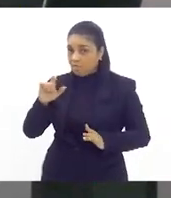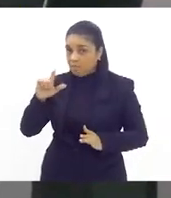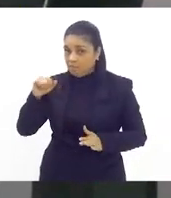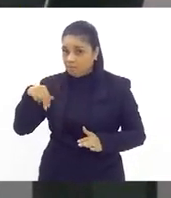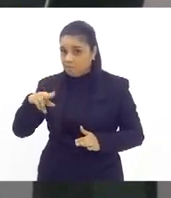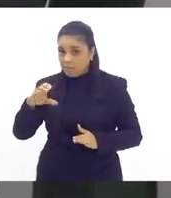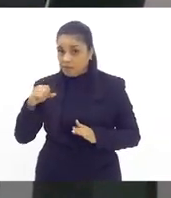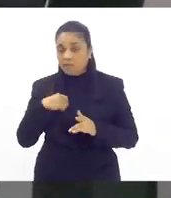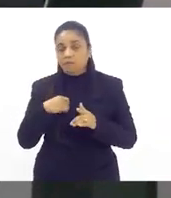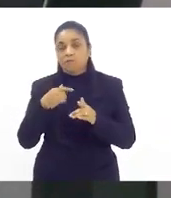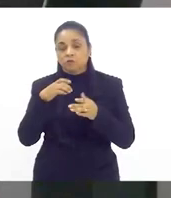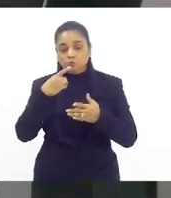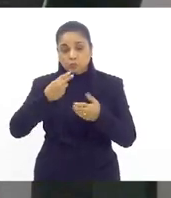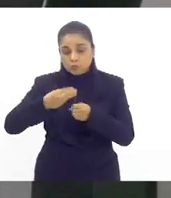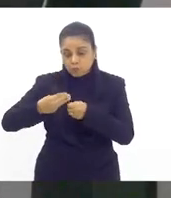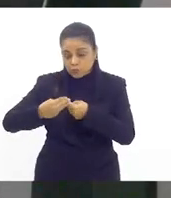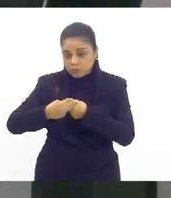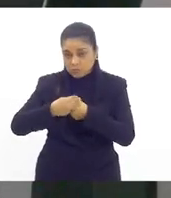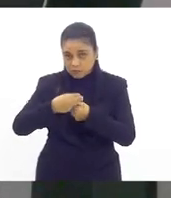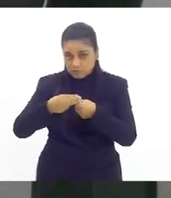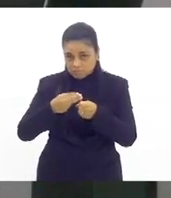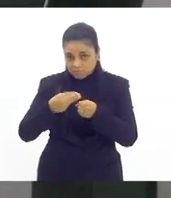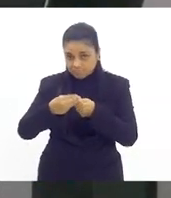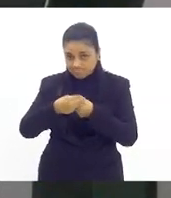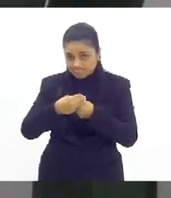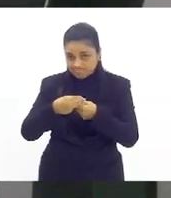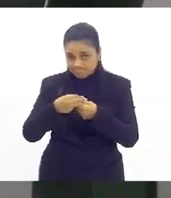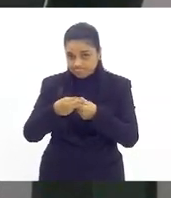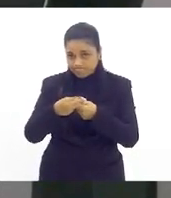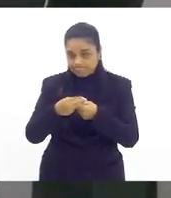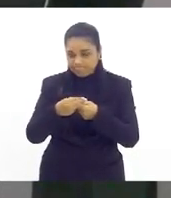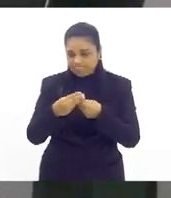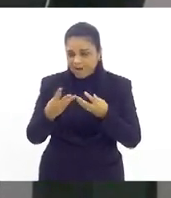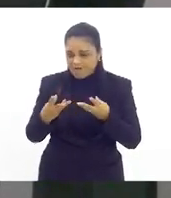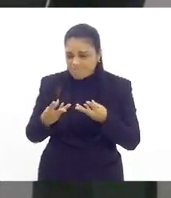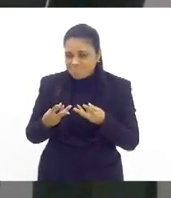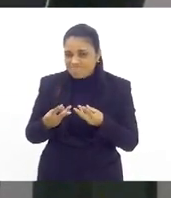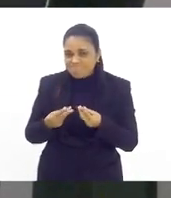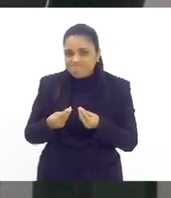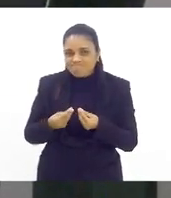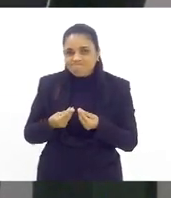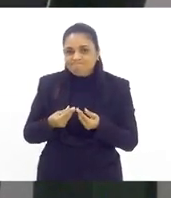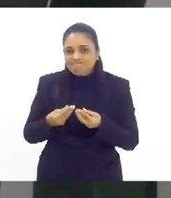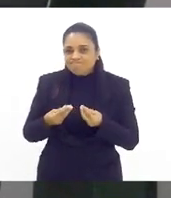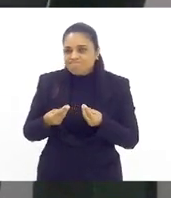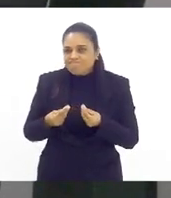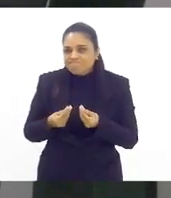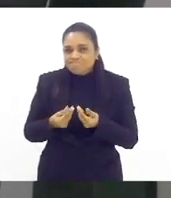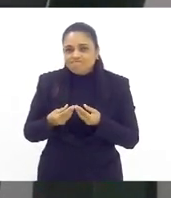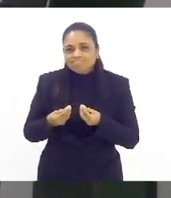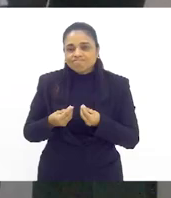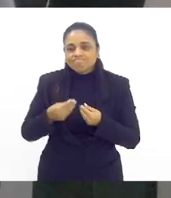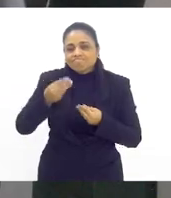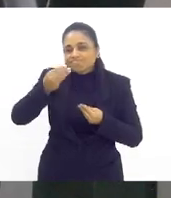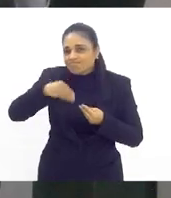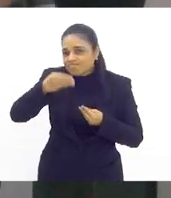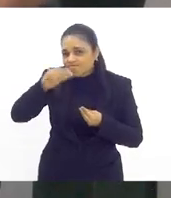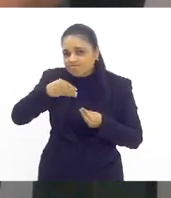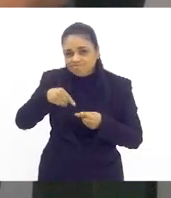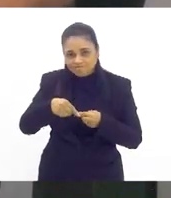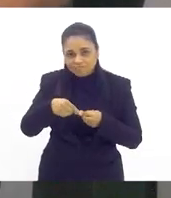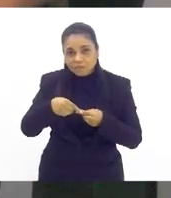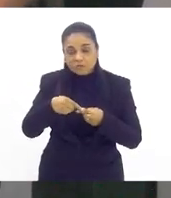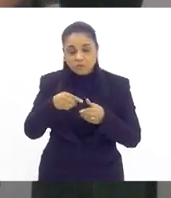entes federativos os municípios Eles estão numa situação muito frágil Porque se o plano de trabalho não é